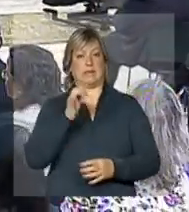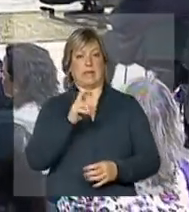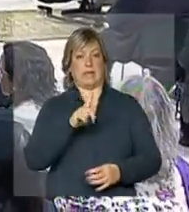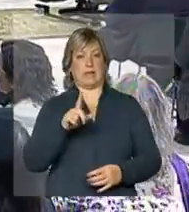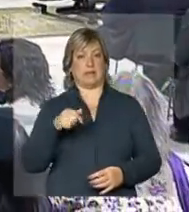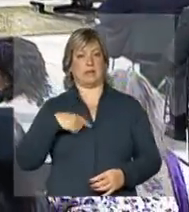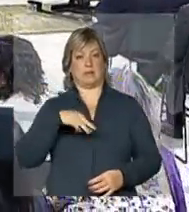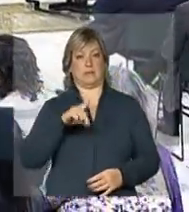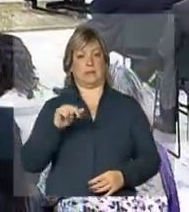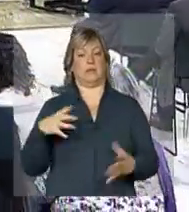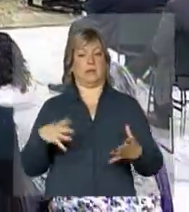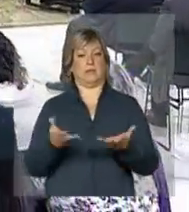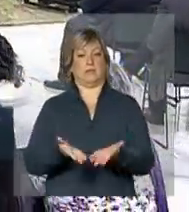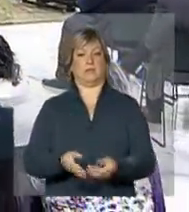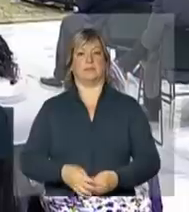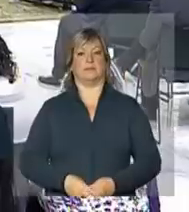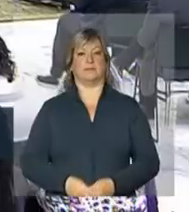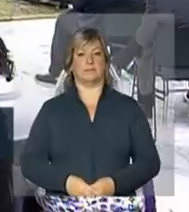Campelo